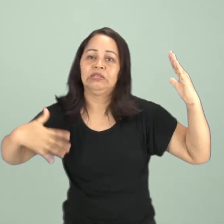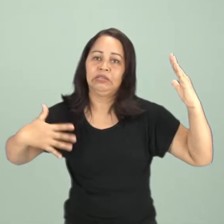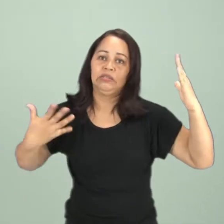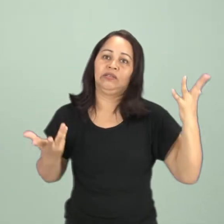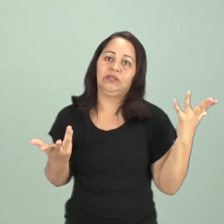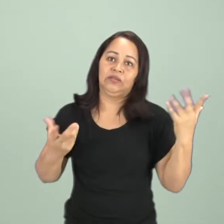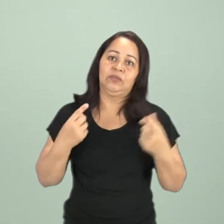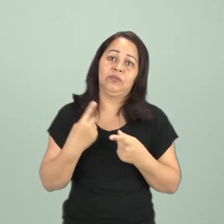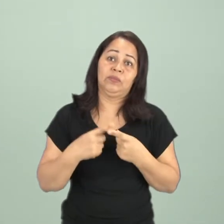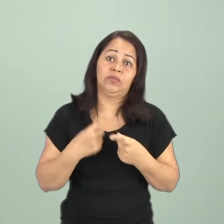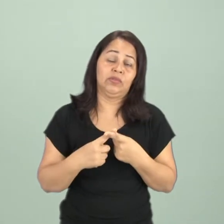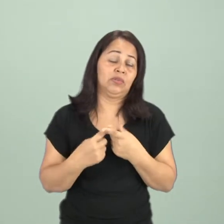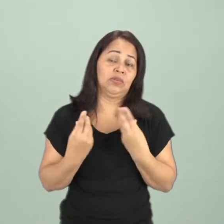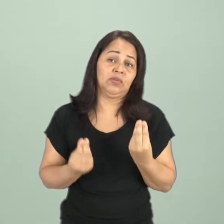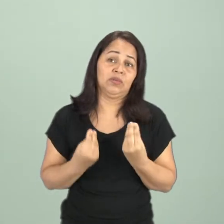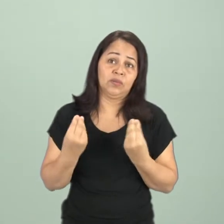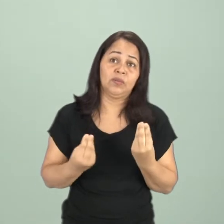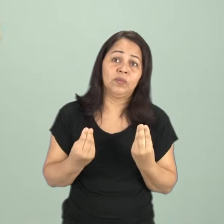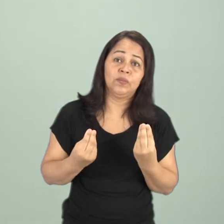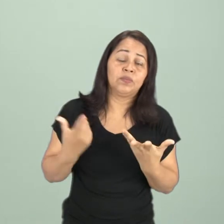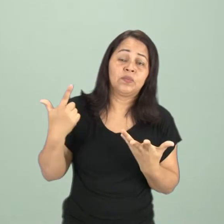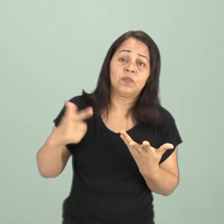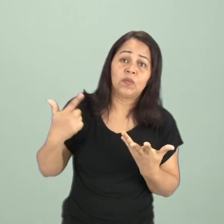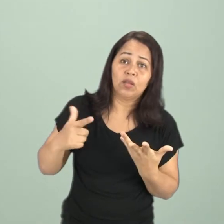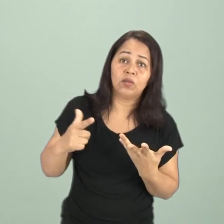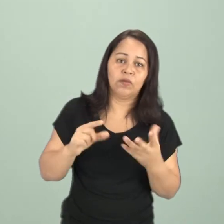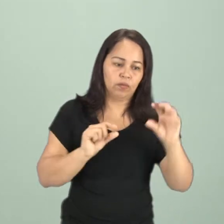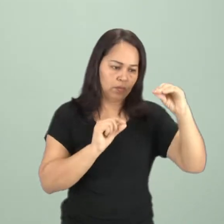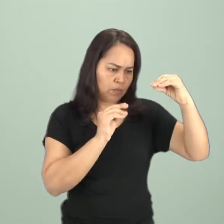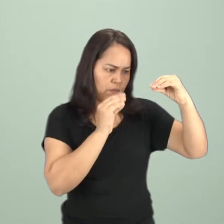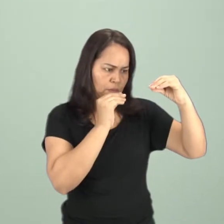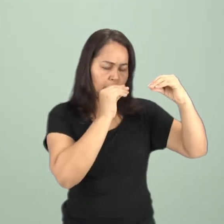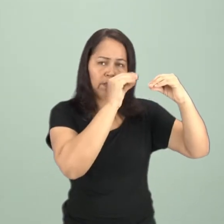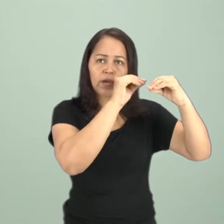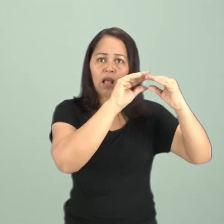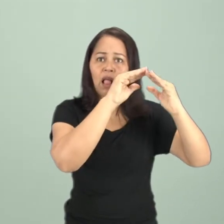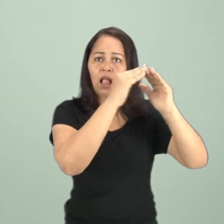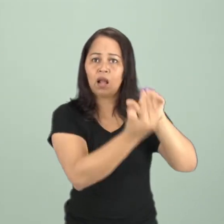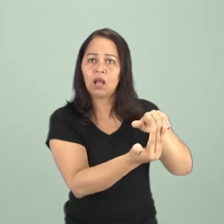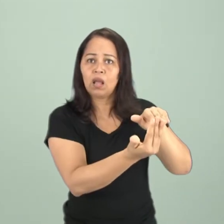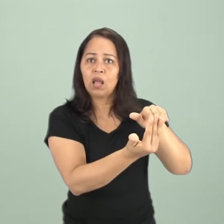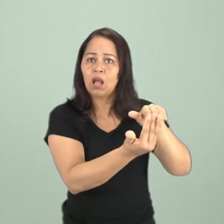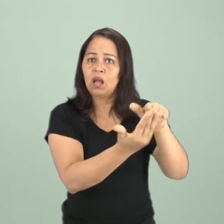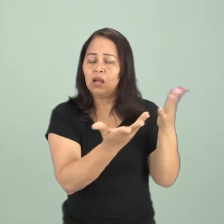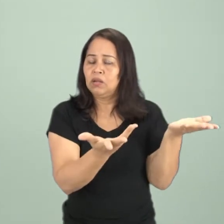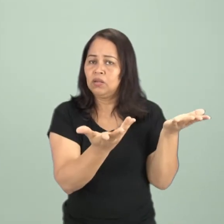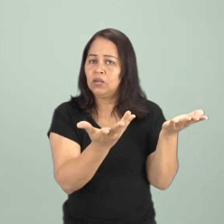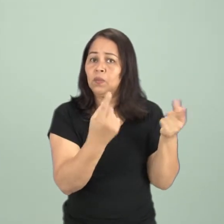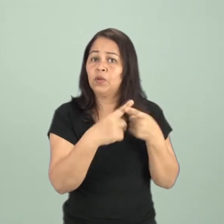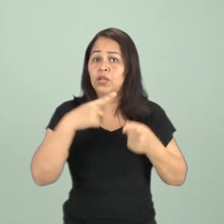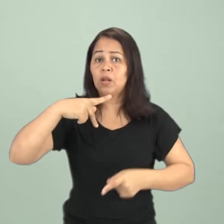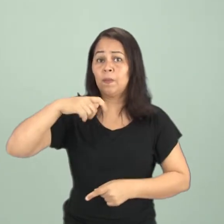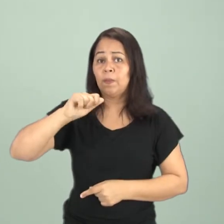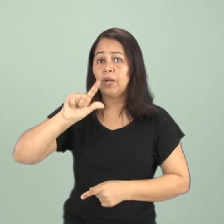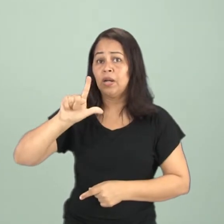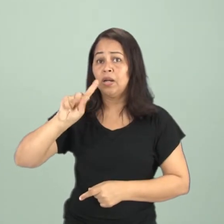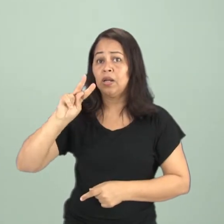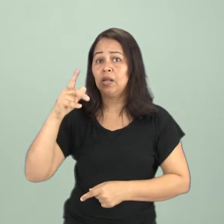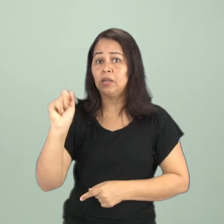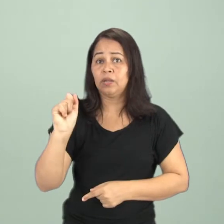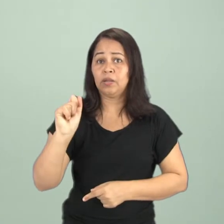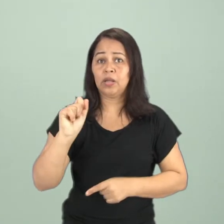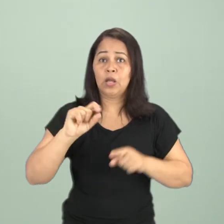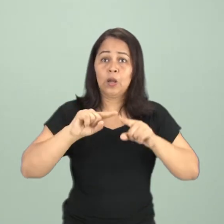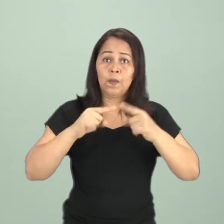em pequena quantidade elas não conseguem proliferar, não fazia com que as casas caíssem tão rápido, né? Não destruíam tão rápido as casas, mas que